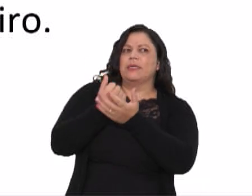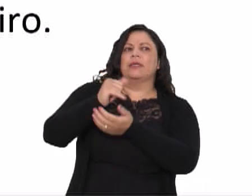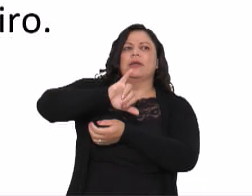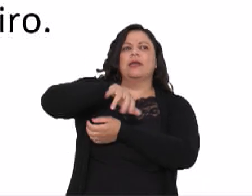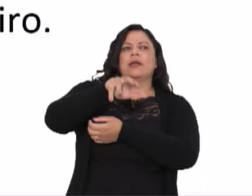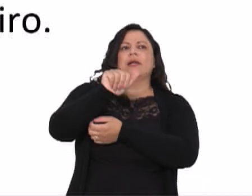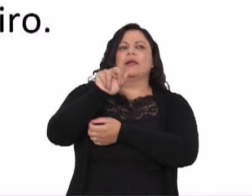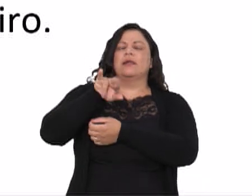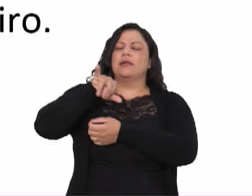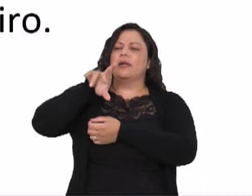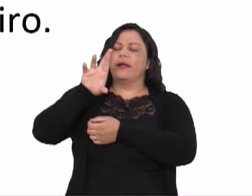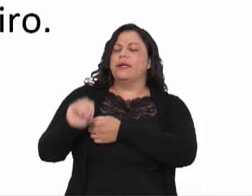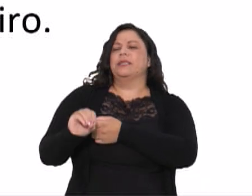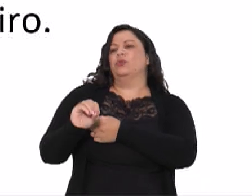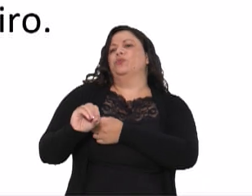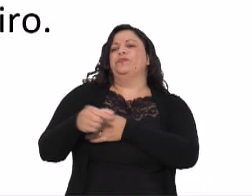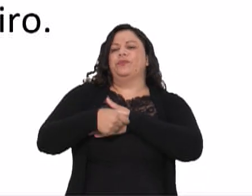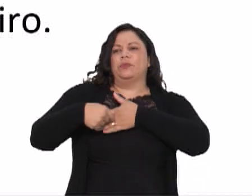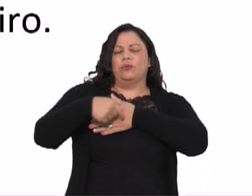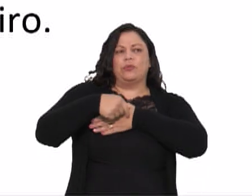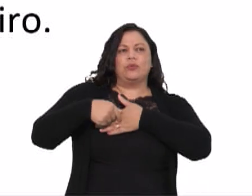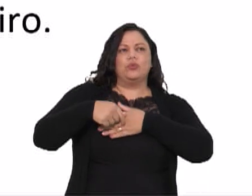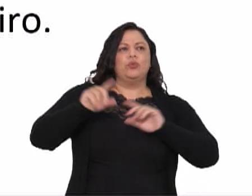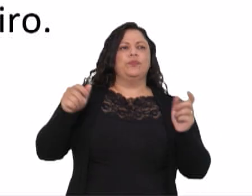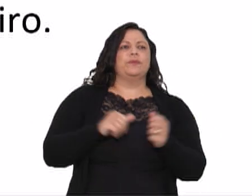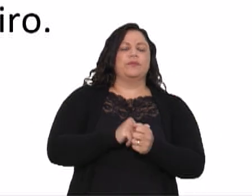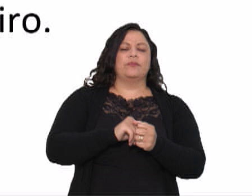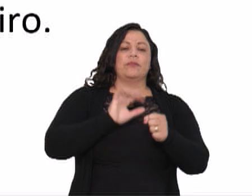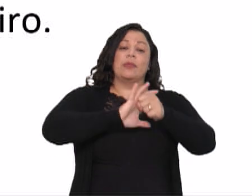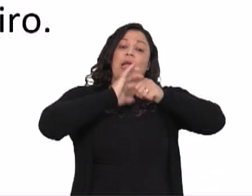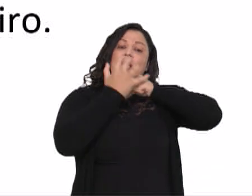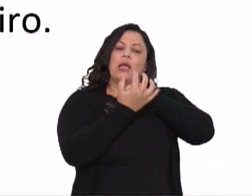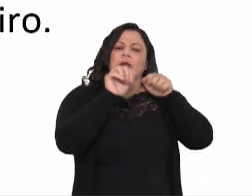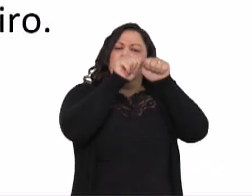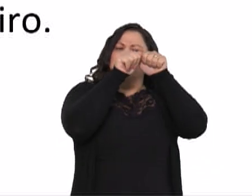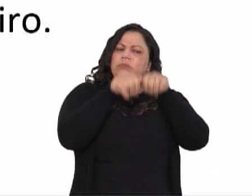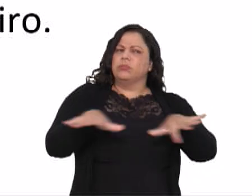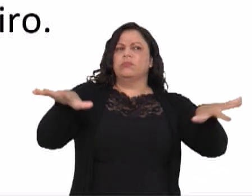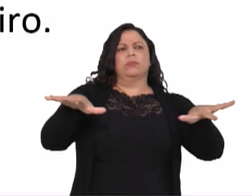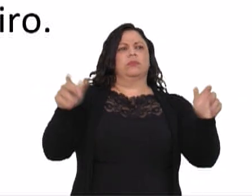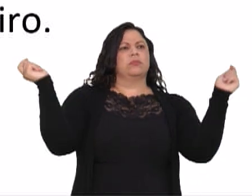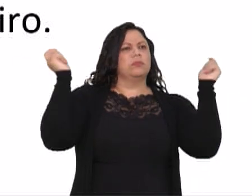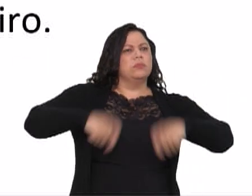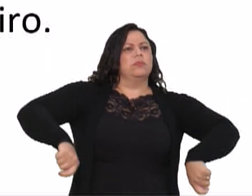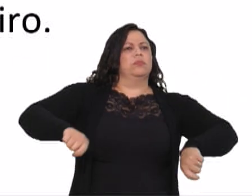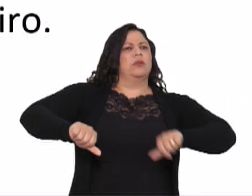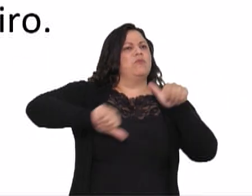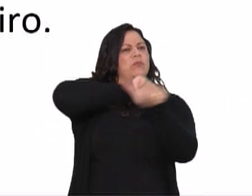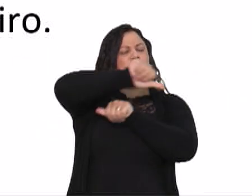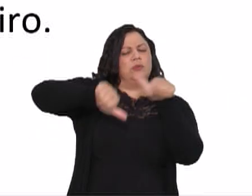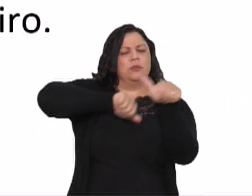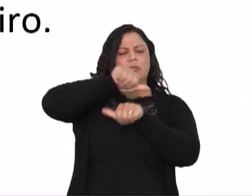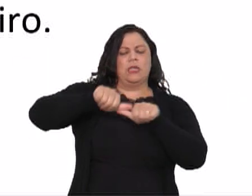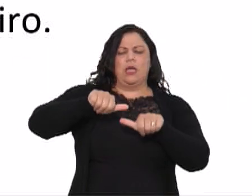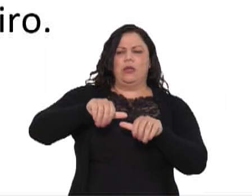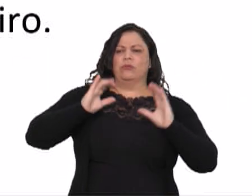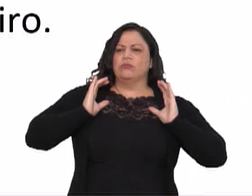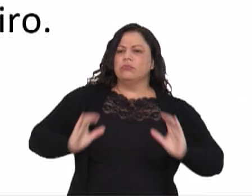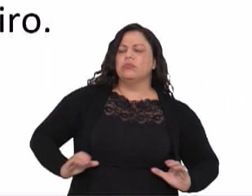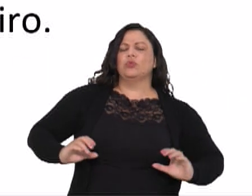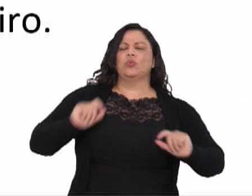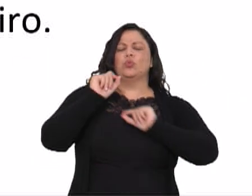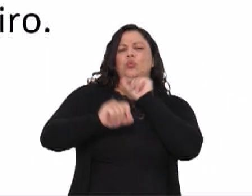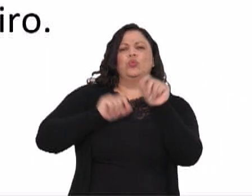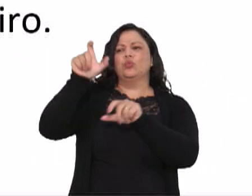A pandemia tem modificado os hábitos de consumo e algumas tendências podem ter chegado para ficar. As